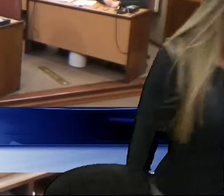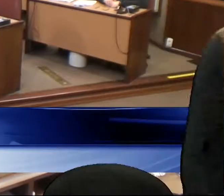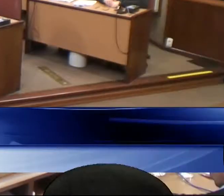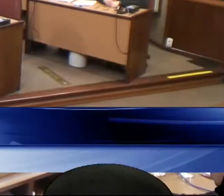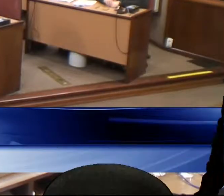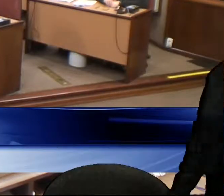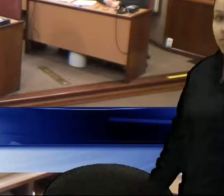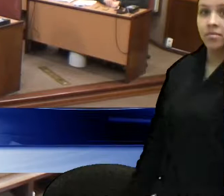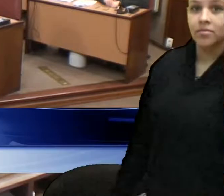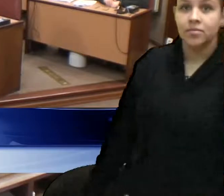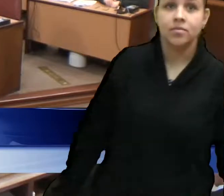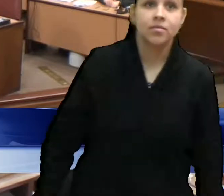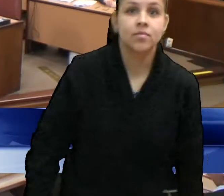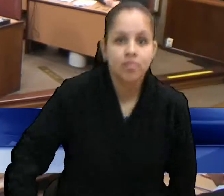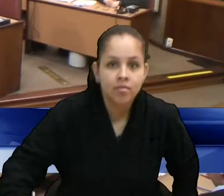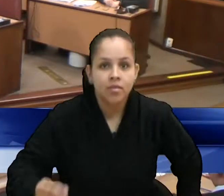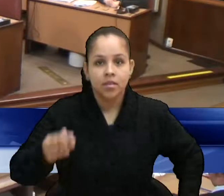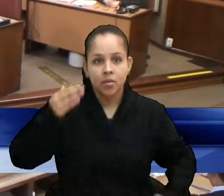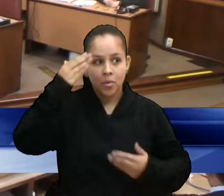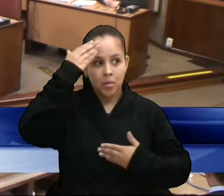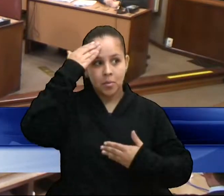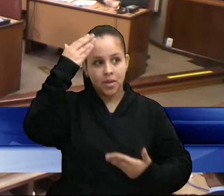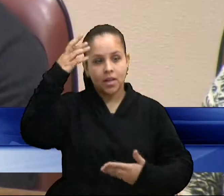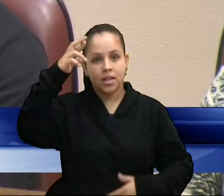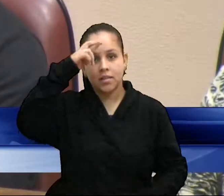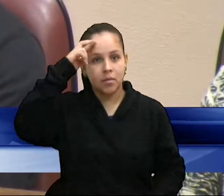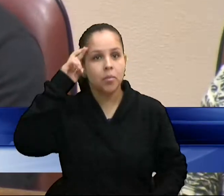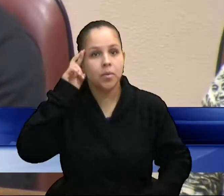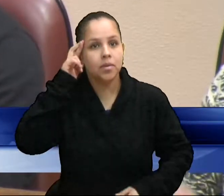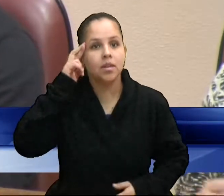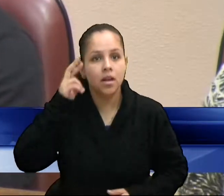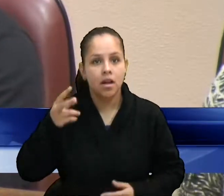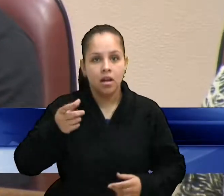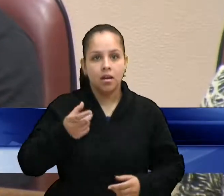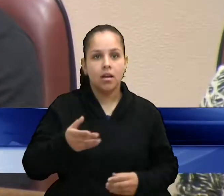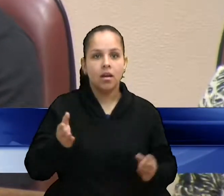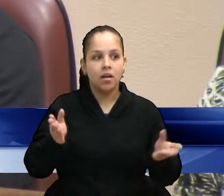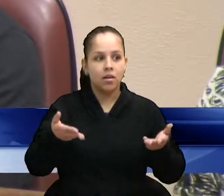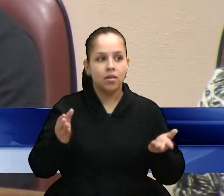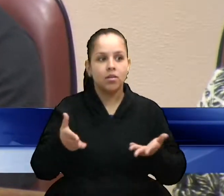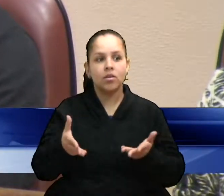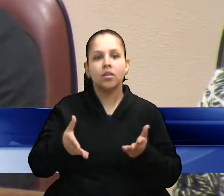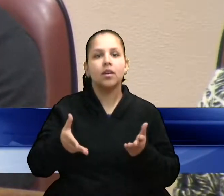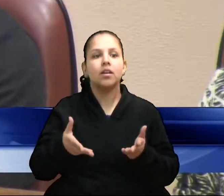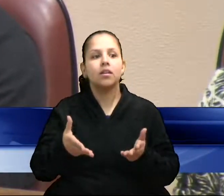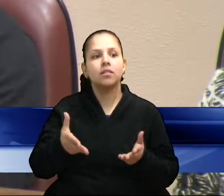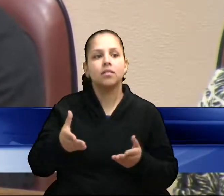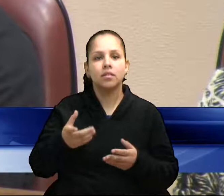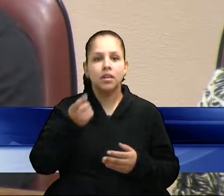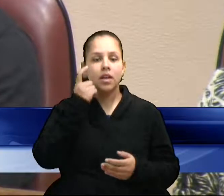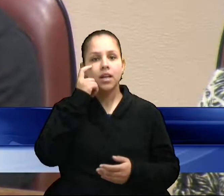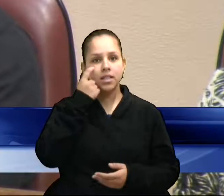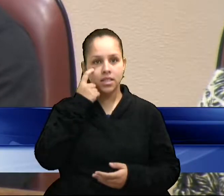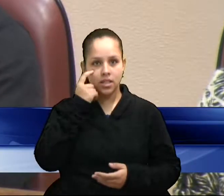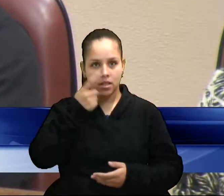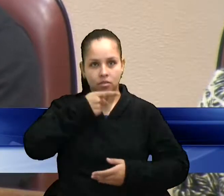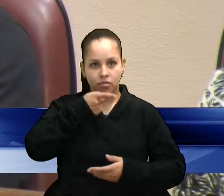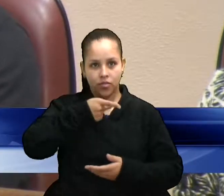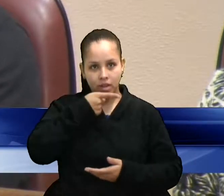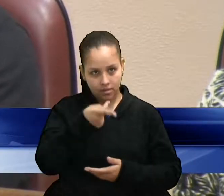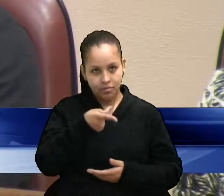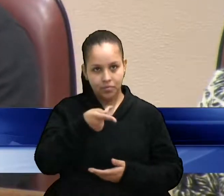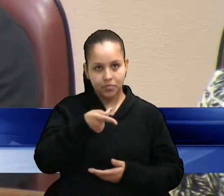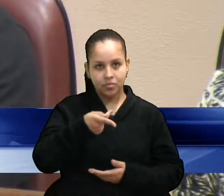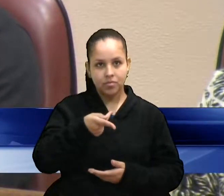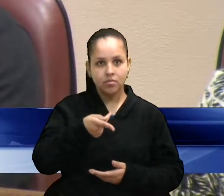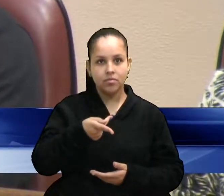Obrigado, vereador Rafael Bueno. Então, antes de passar a palavra para o Cassiano, eu quero também agradecer ao nosso colega e